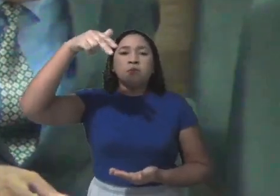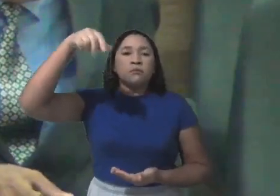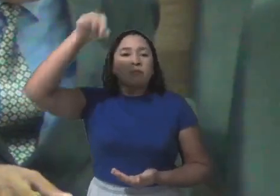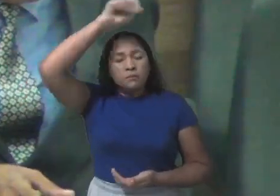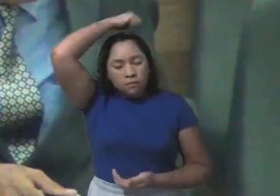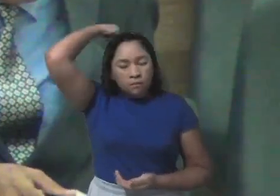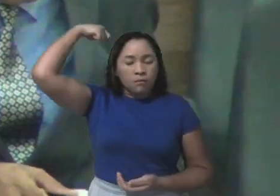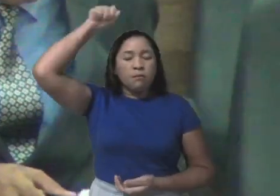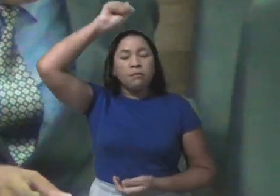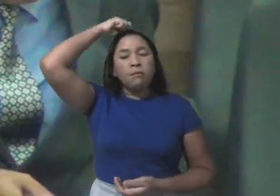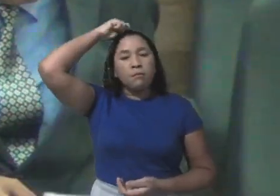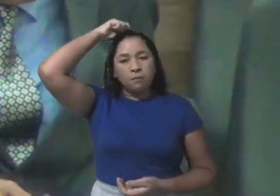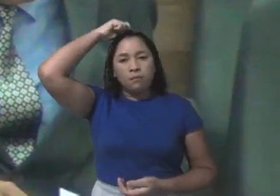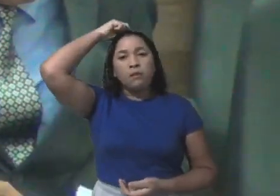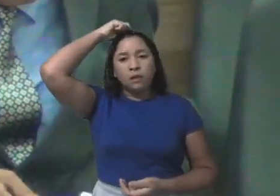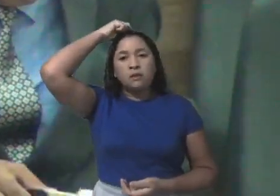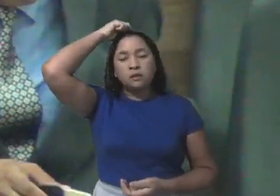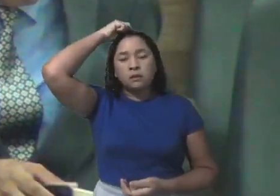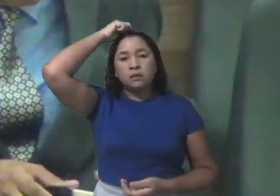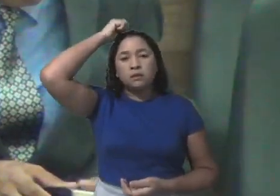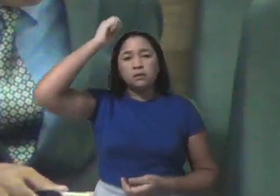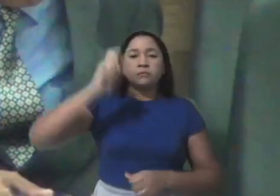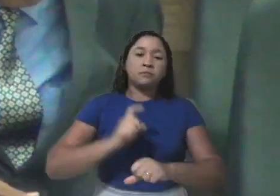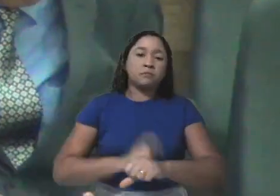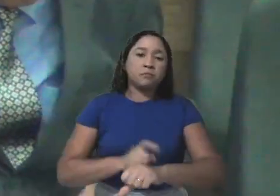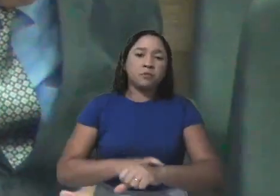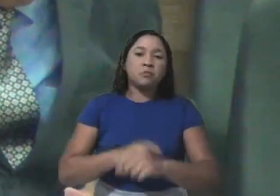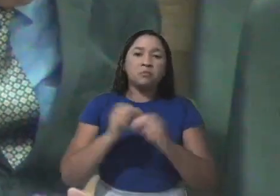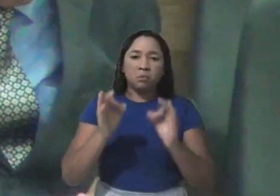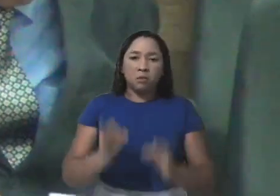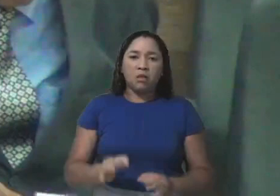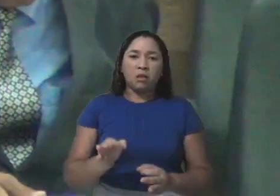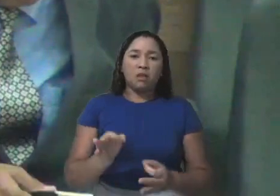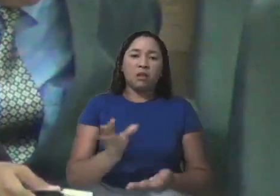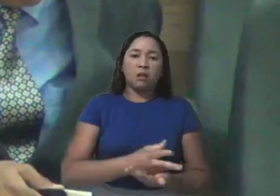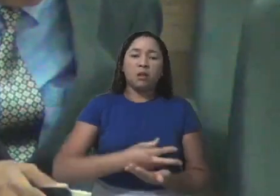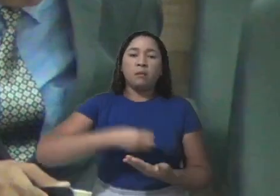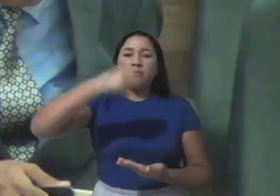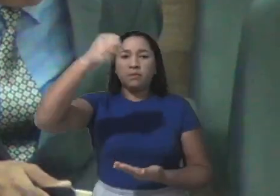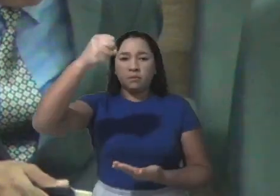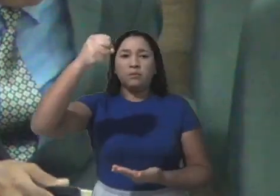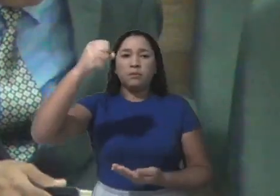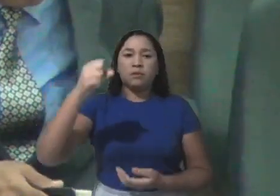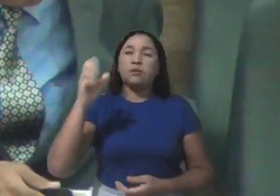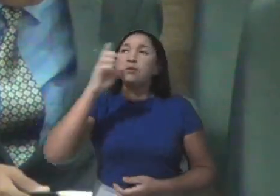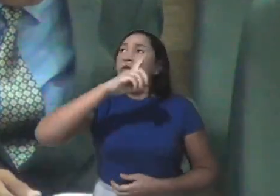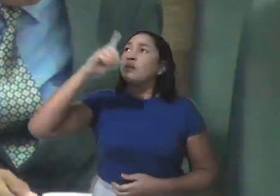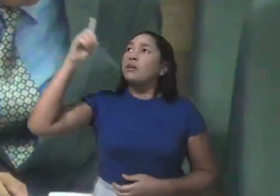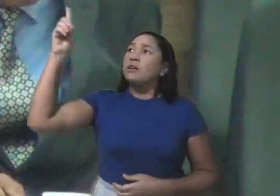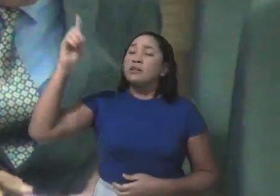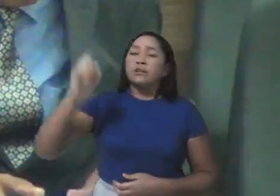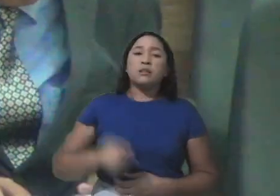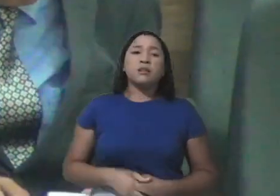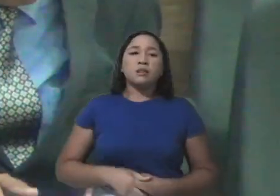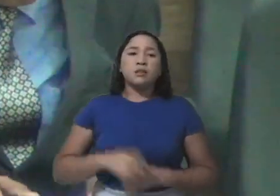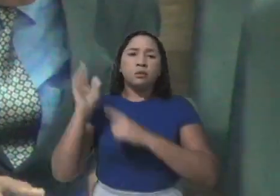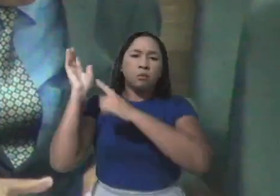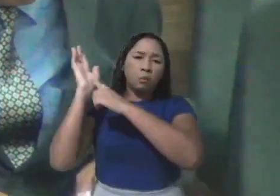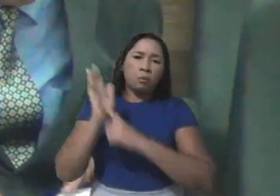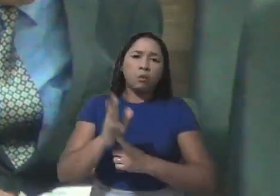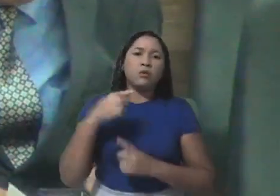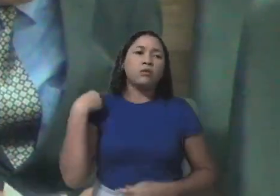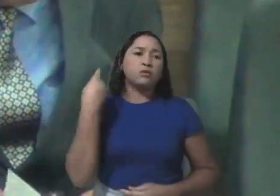santos no momento do arrebatamento. E Deus apreciará as nossas obras, o que fizemos de bom, o que fizemos de